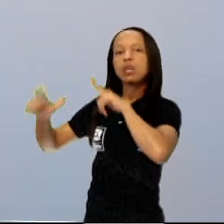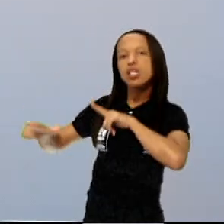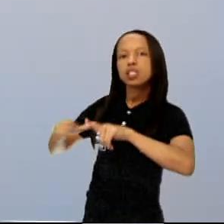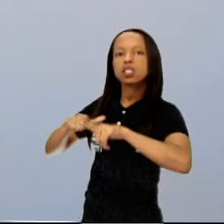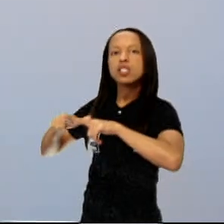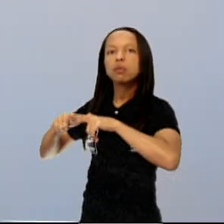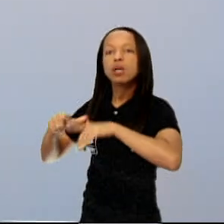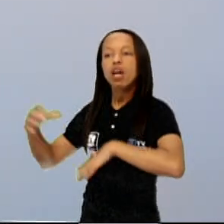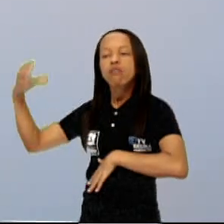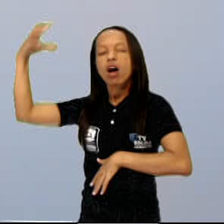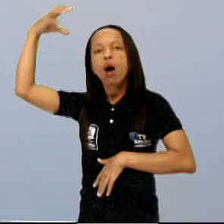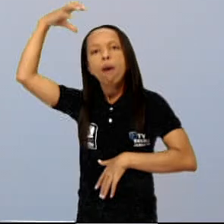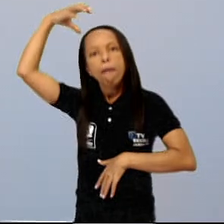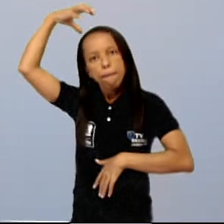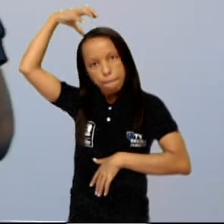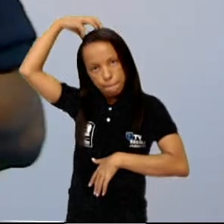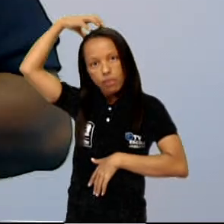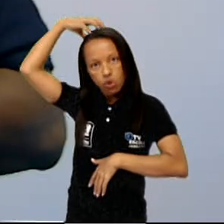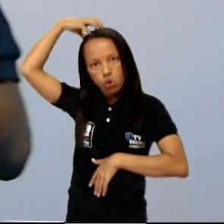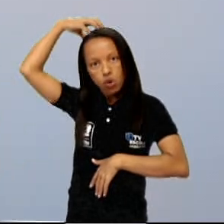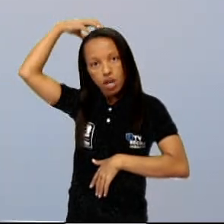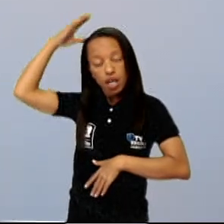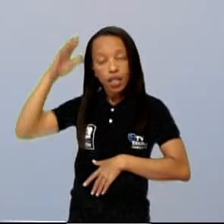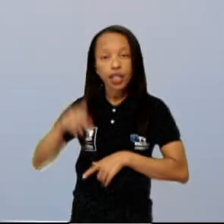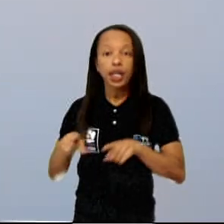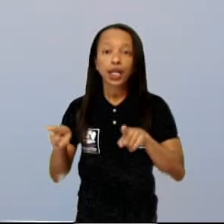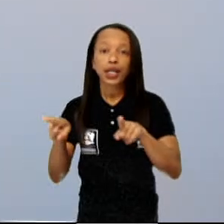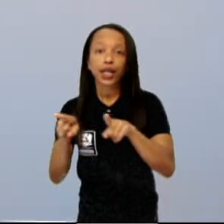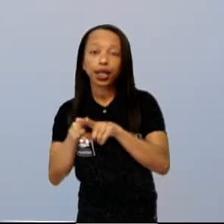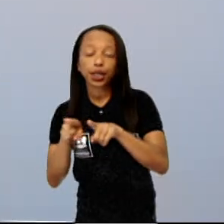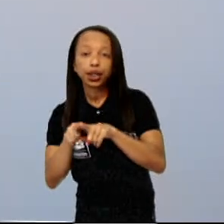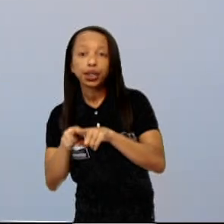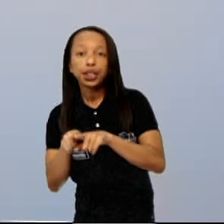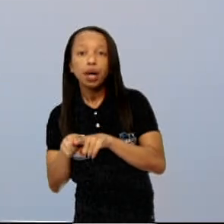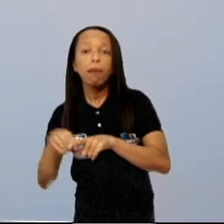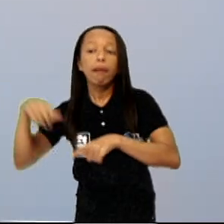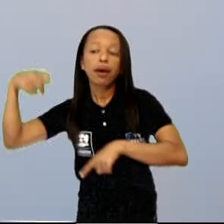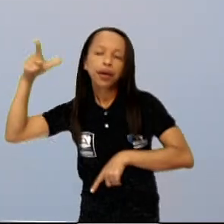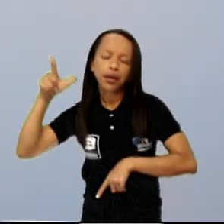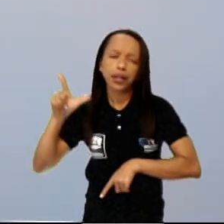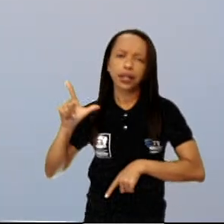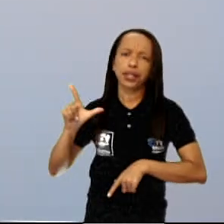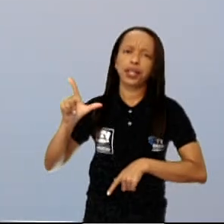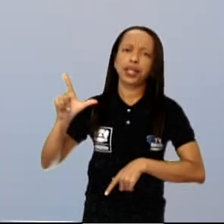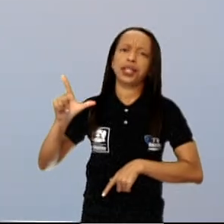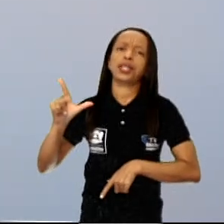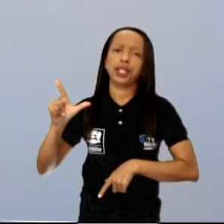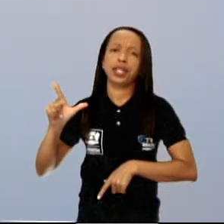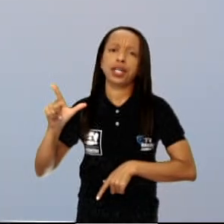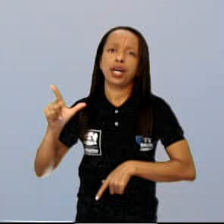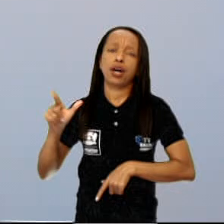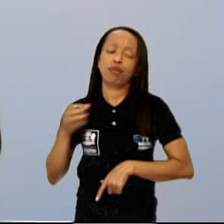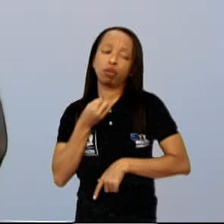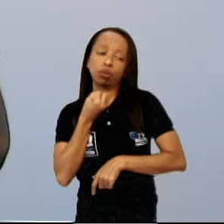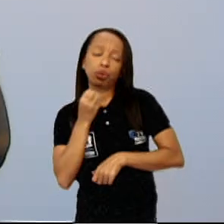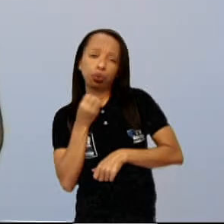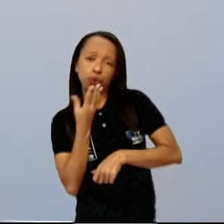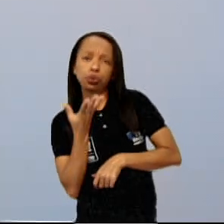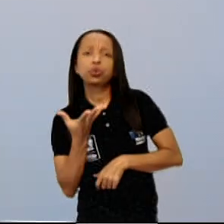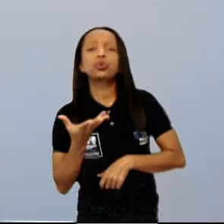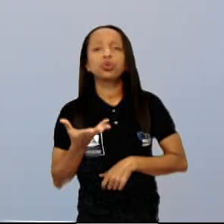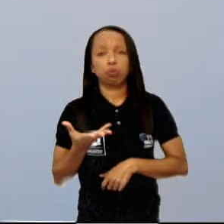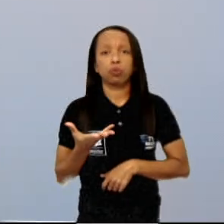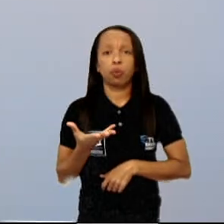esse título, eles recebiam também privilégios, recebiam terras, não precisavam pagar impostos,